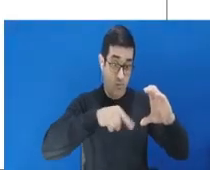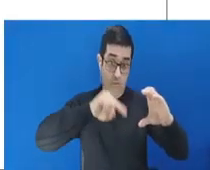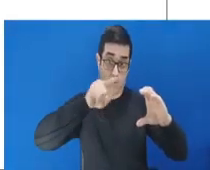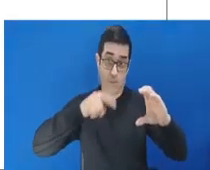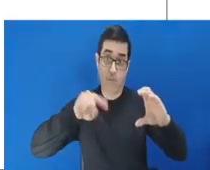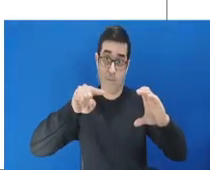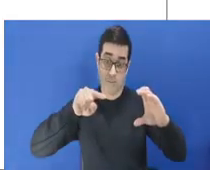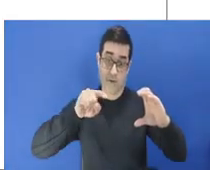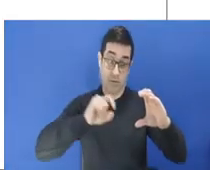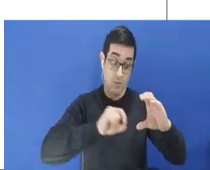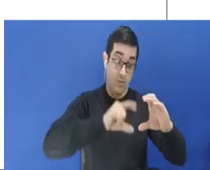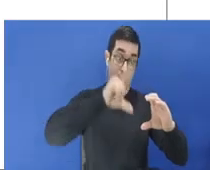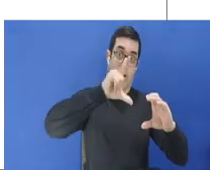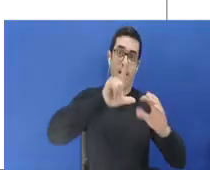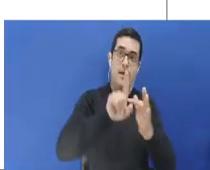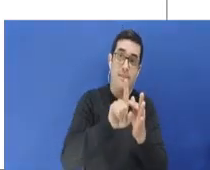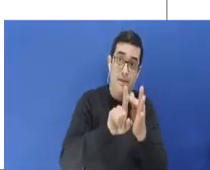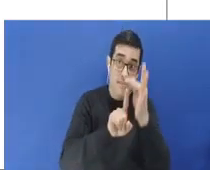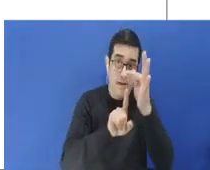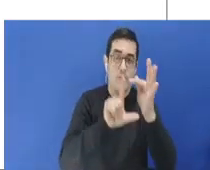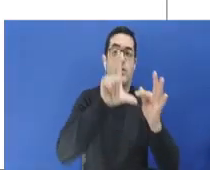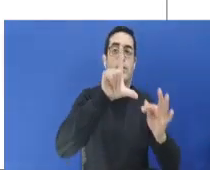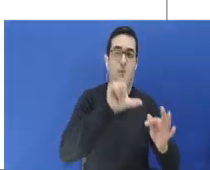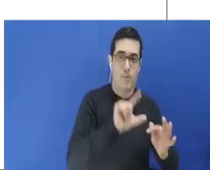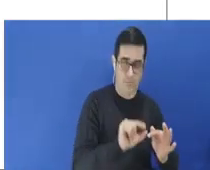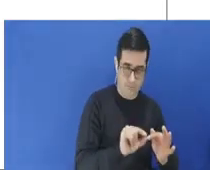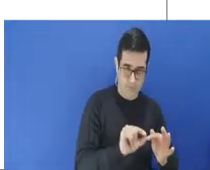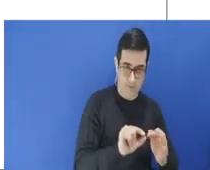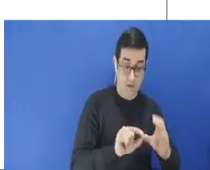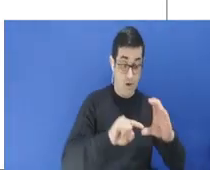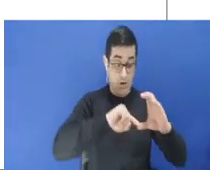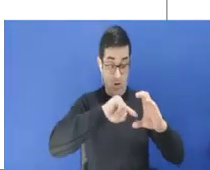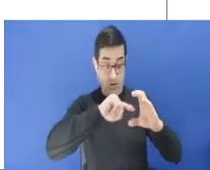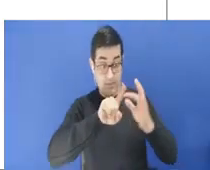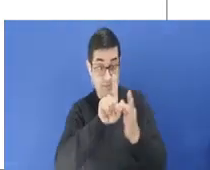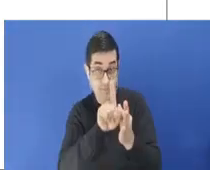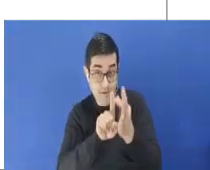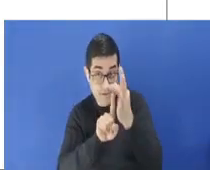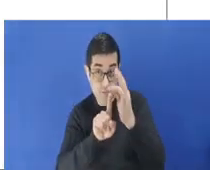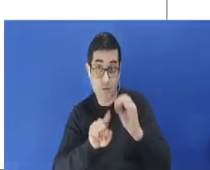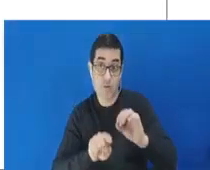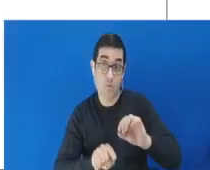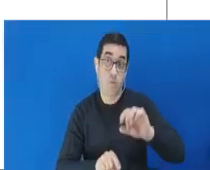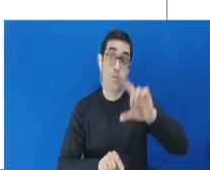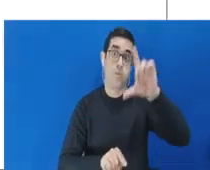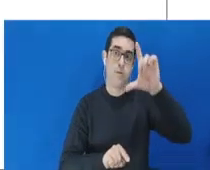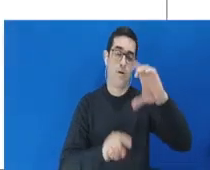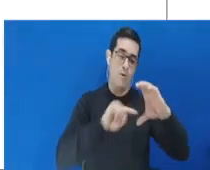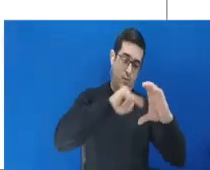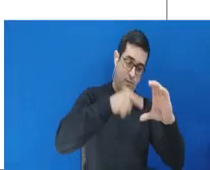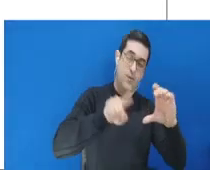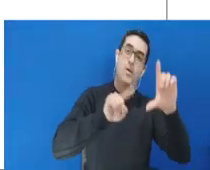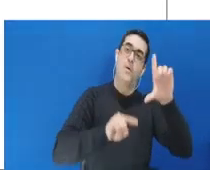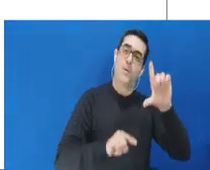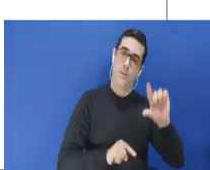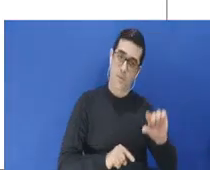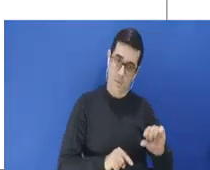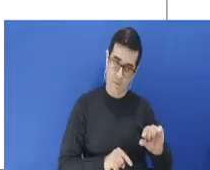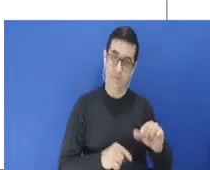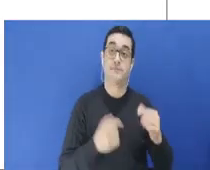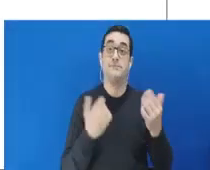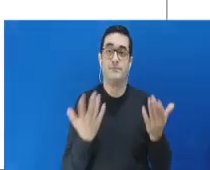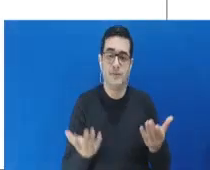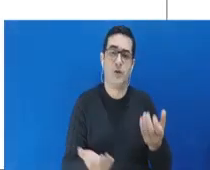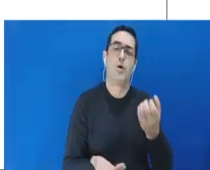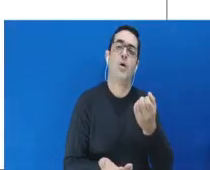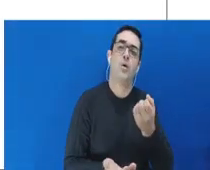a temperatura tem que diminuir. Se eu aumentar a temperatura, o comprimento de onda máximo diminui. E essa constante recebe o